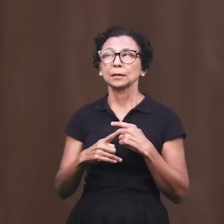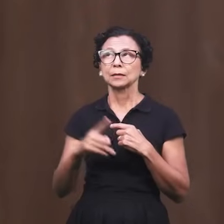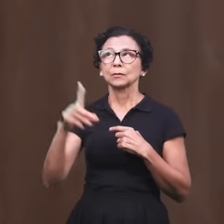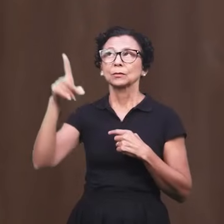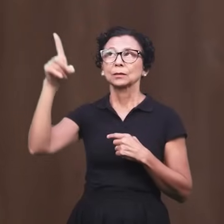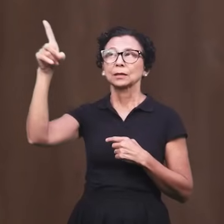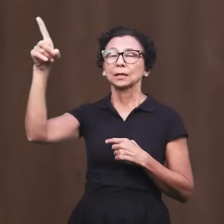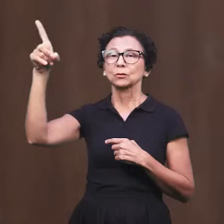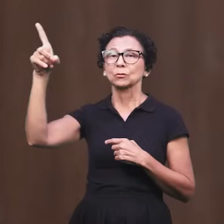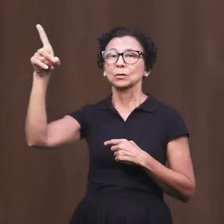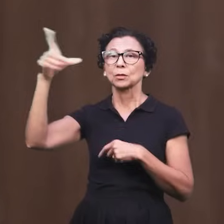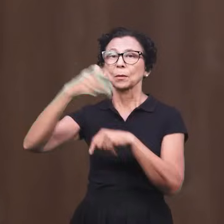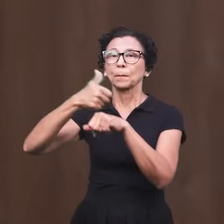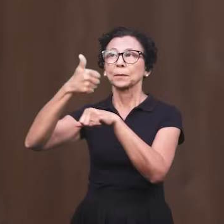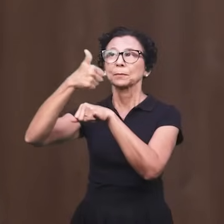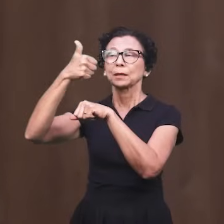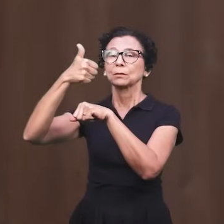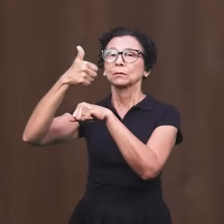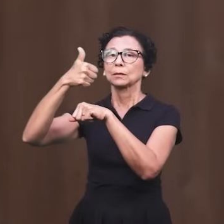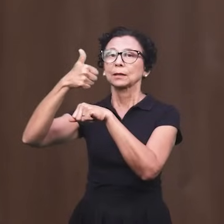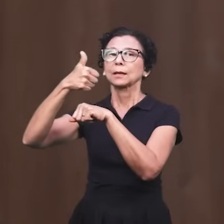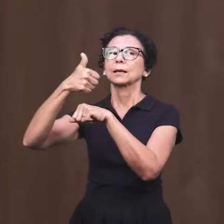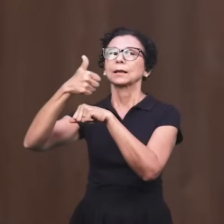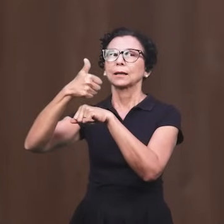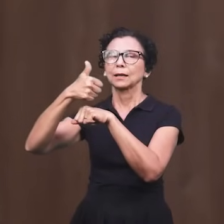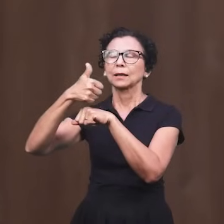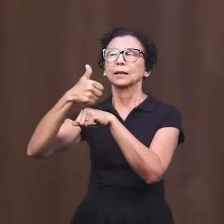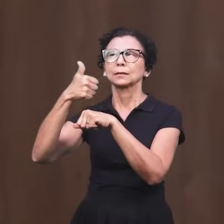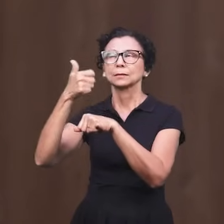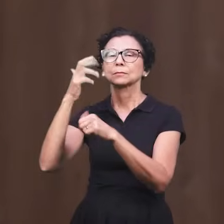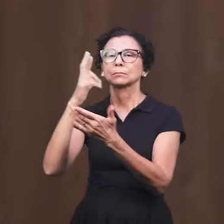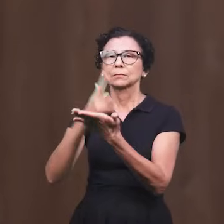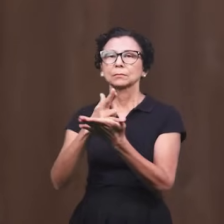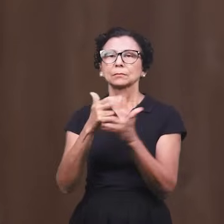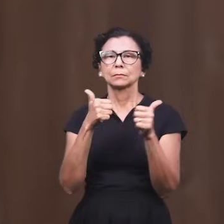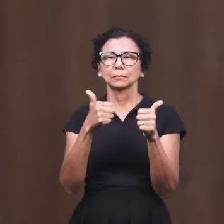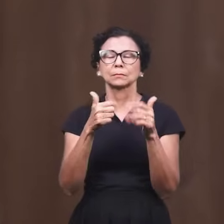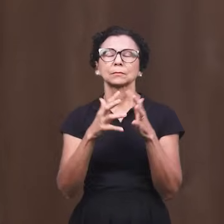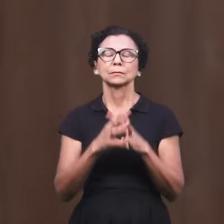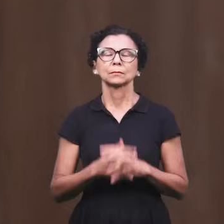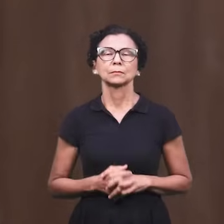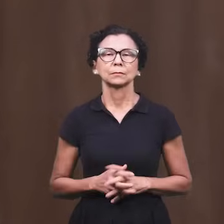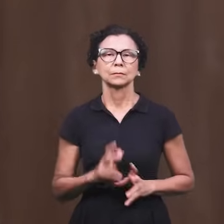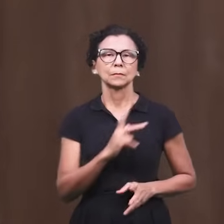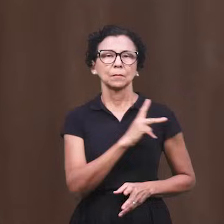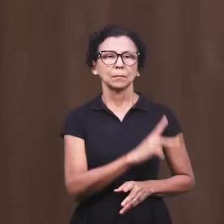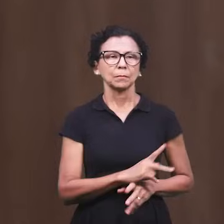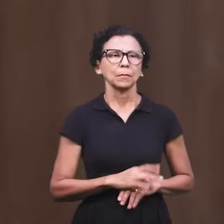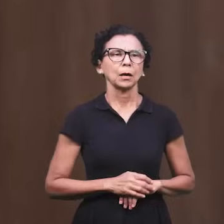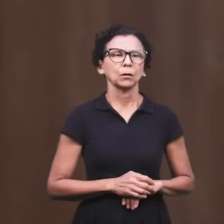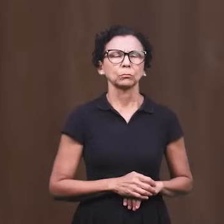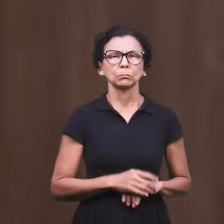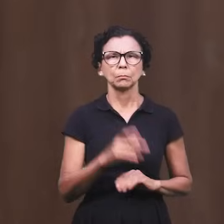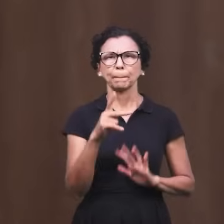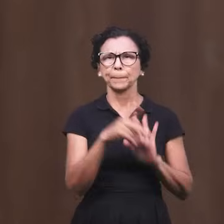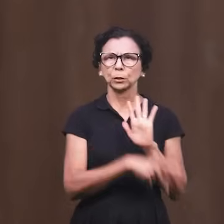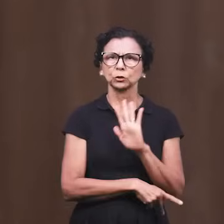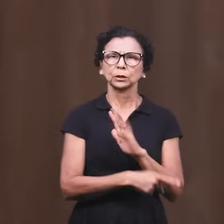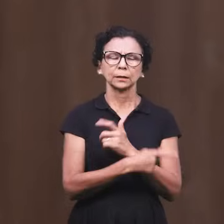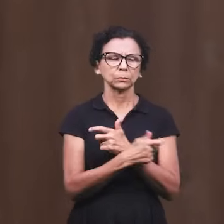então eu vou ter uma mente firme no Senhor, eu vou ter esse resultado. Você vê na vida de Paulo. Paulo tinha ideias,